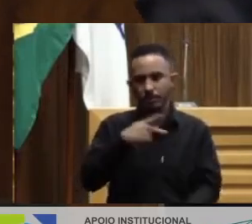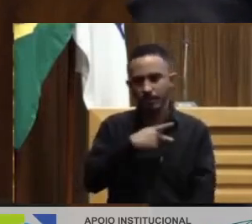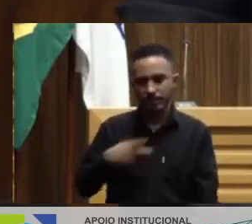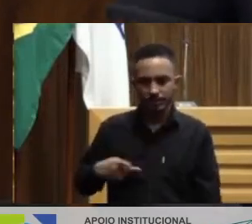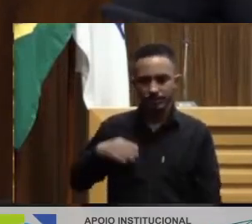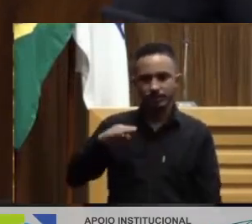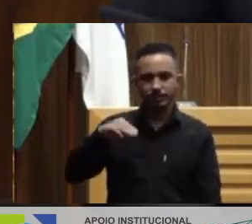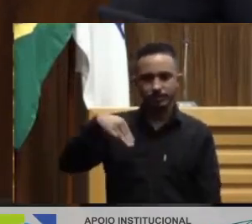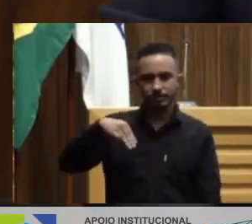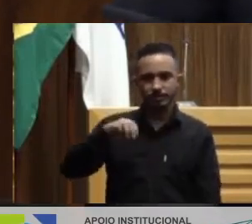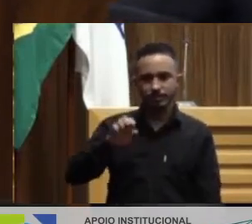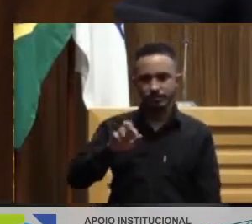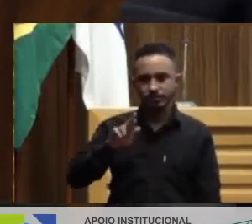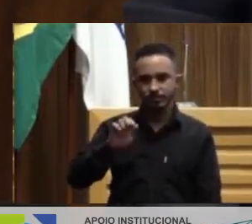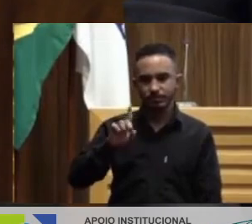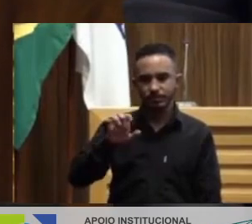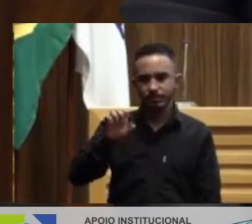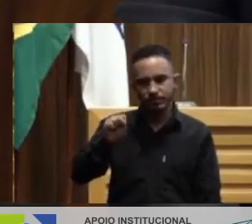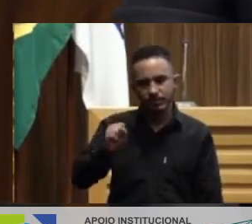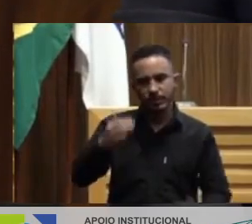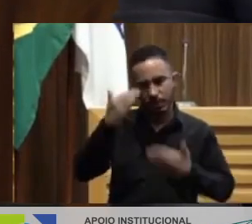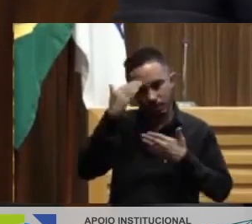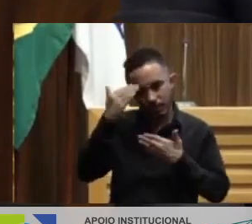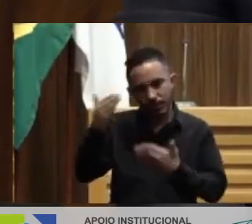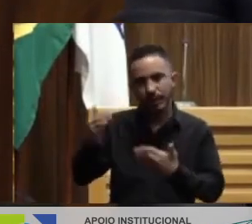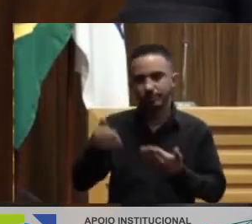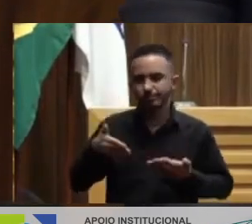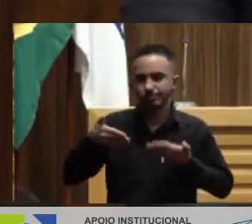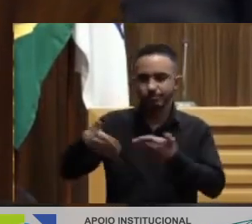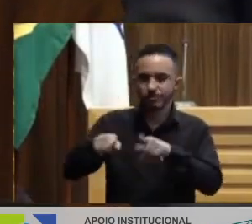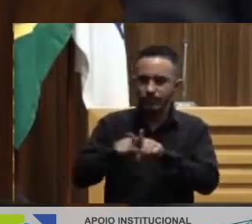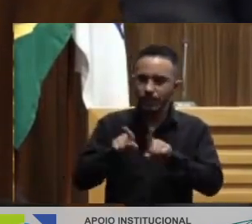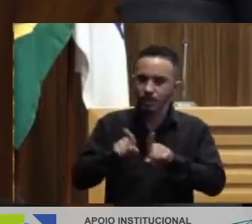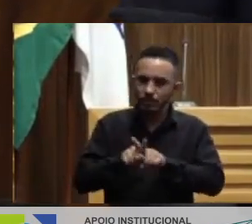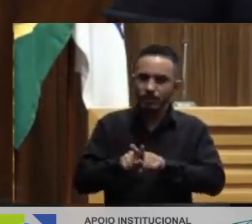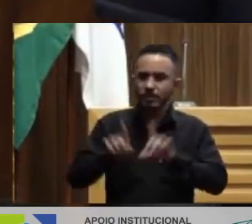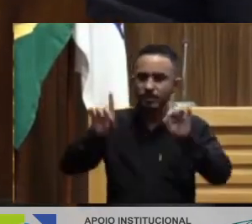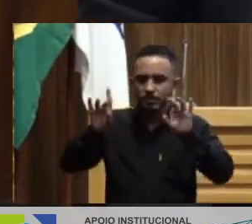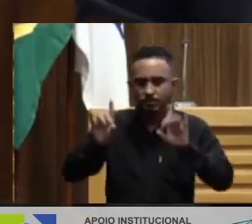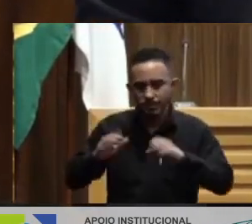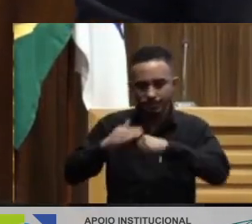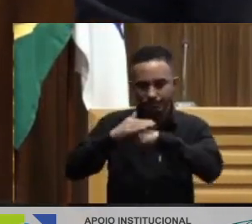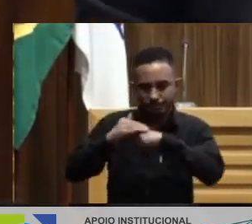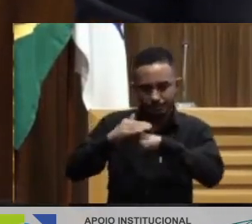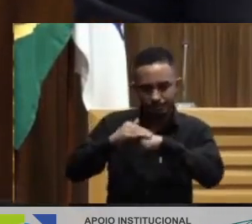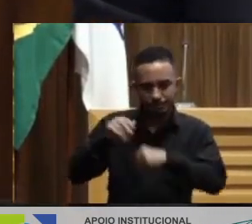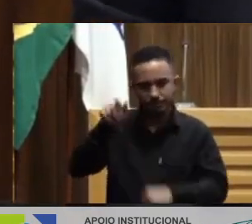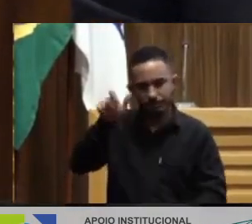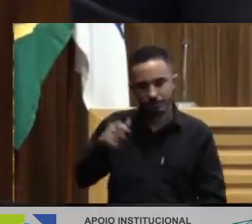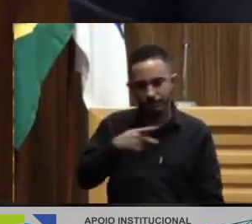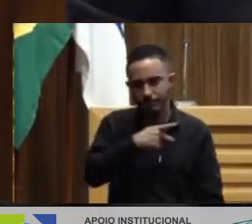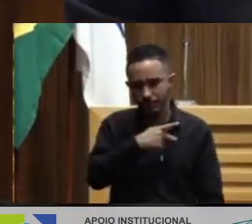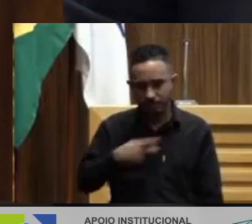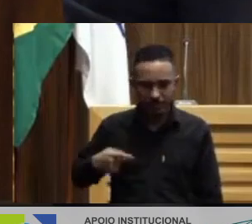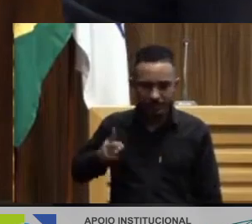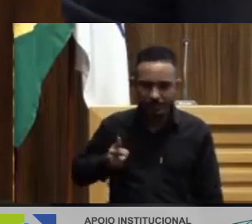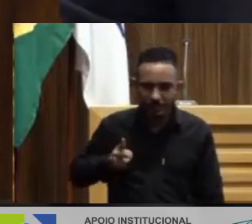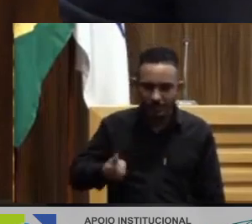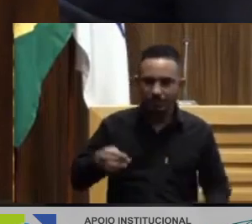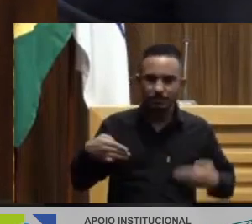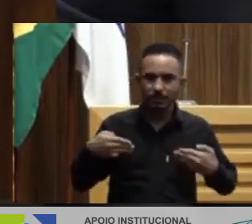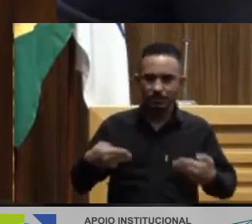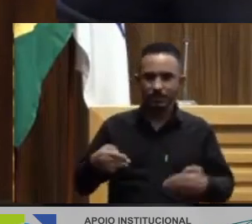Muito obrigada por nos receber, presidente. Saudar também de maneira especial o nosso presidente eterno ministro,